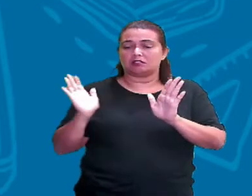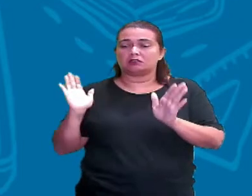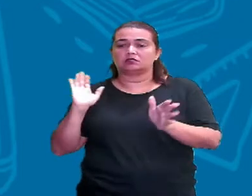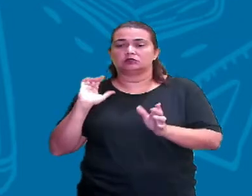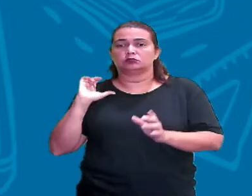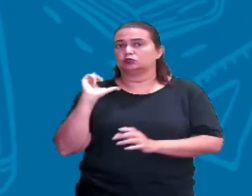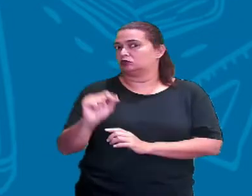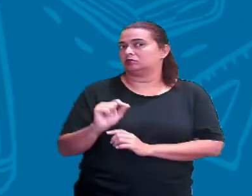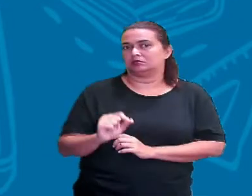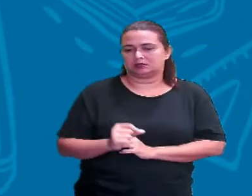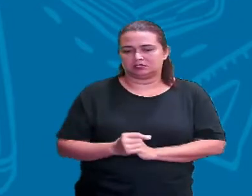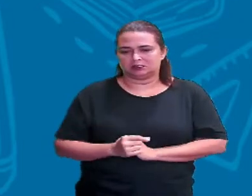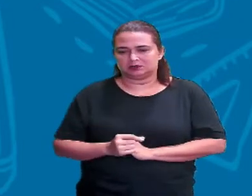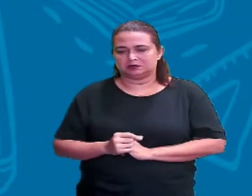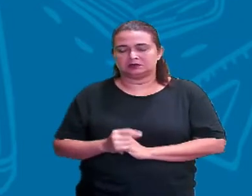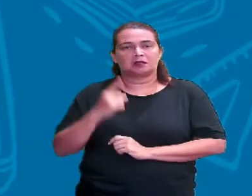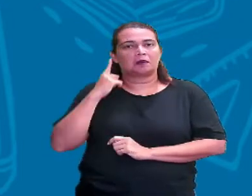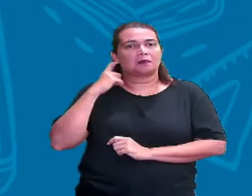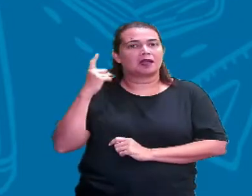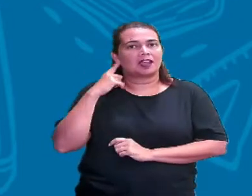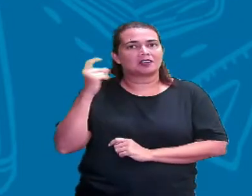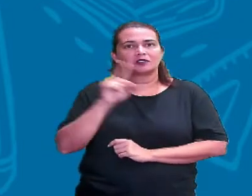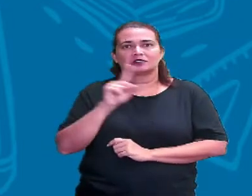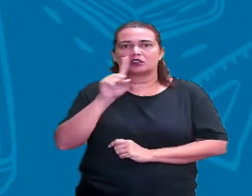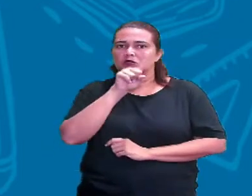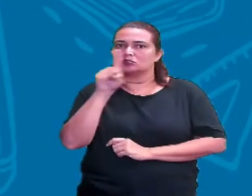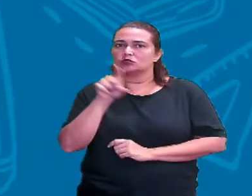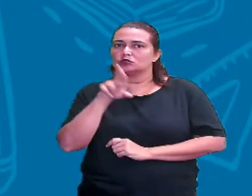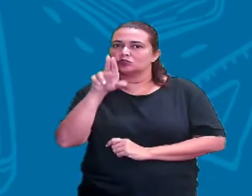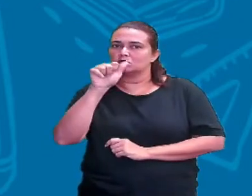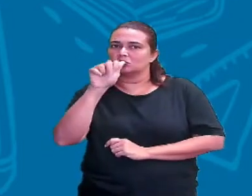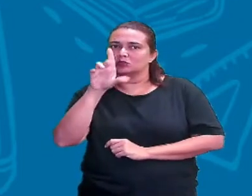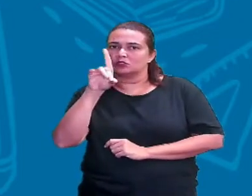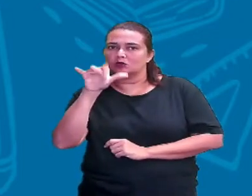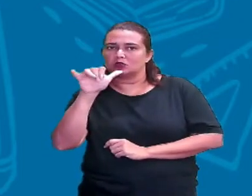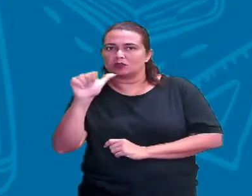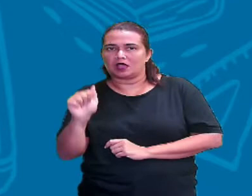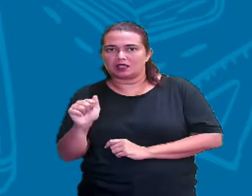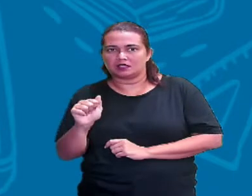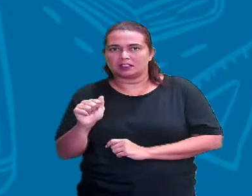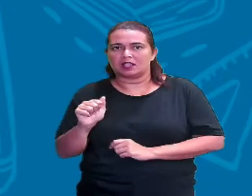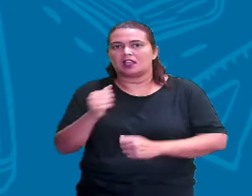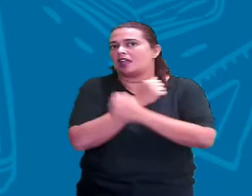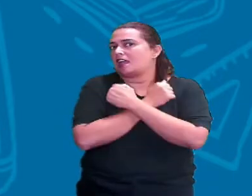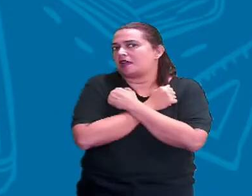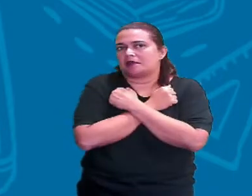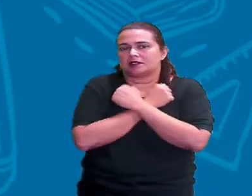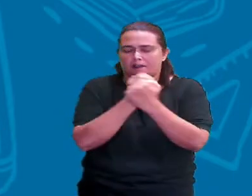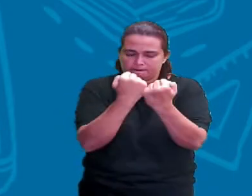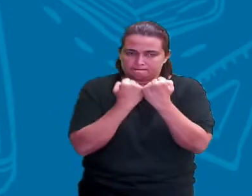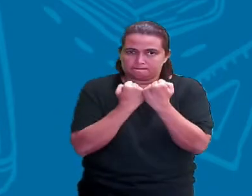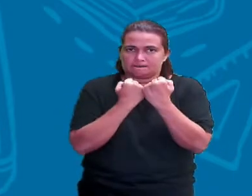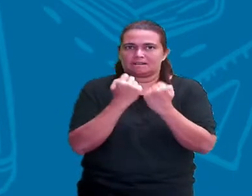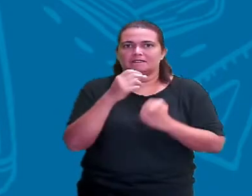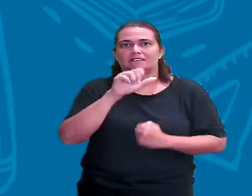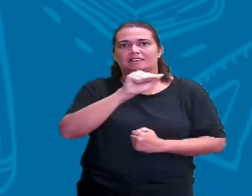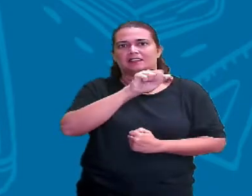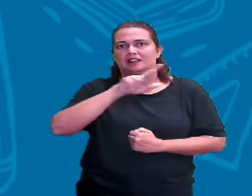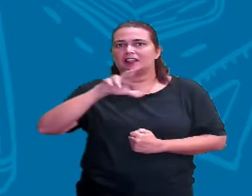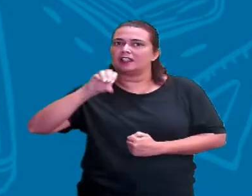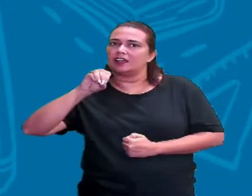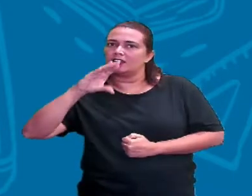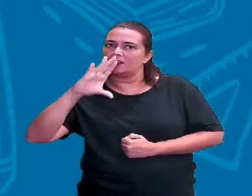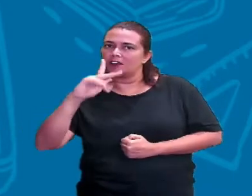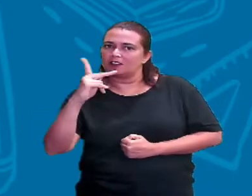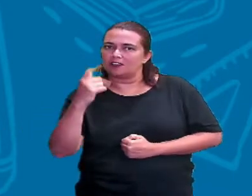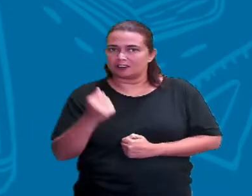ouve zoada. Nordestino não abraça, ele arrocha. E nordestino não é o bom, ele é arretado.